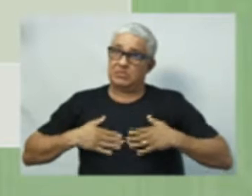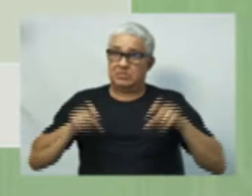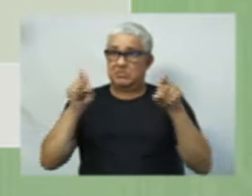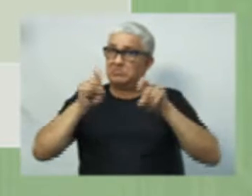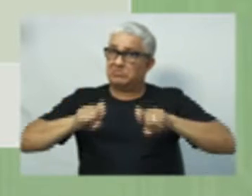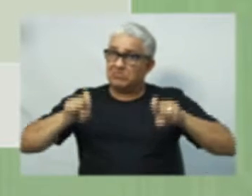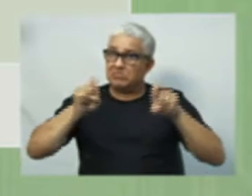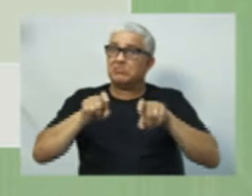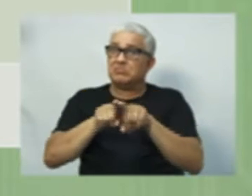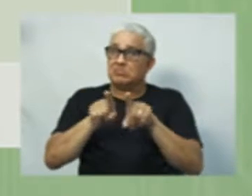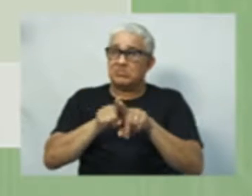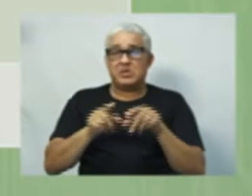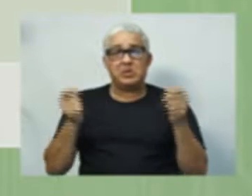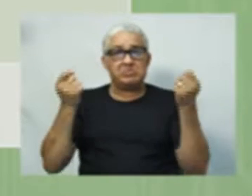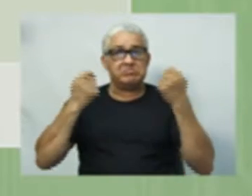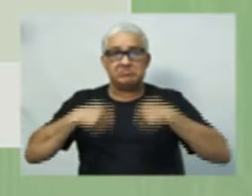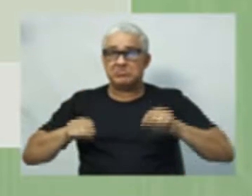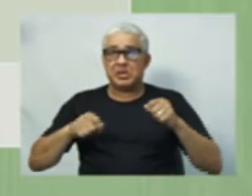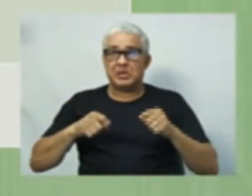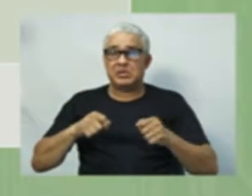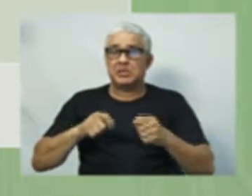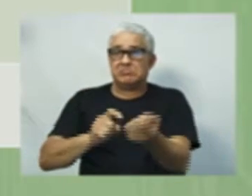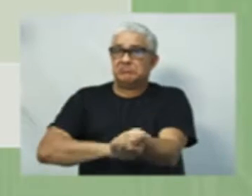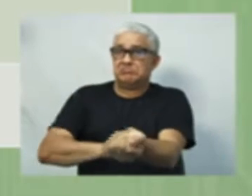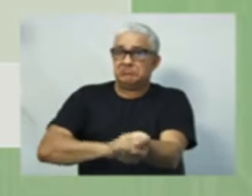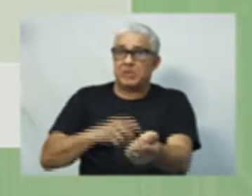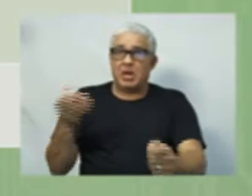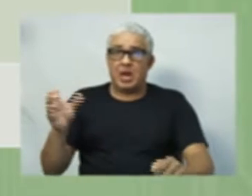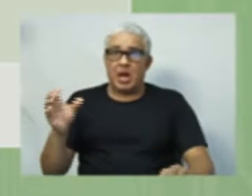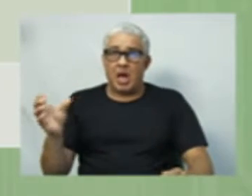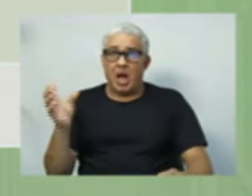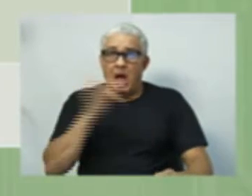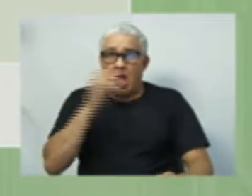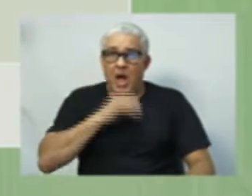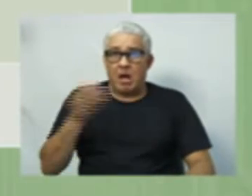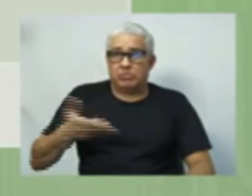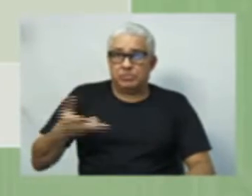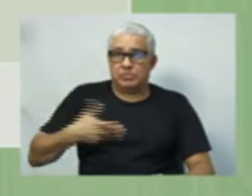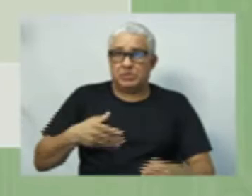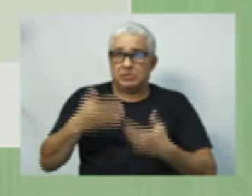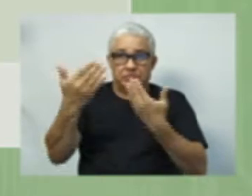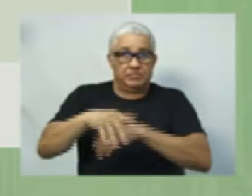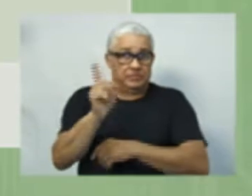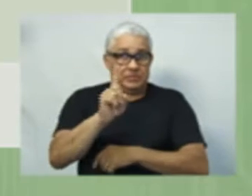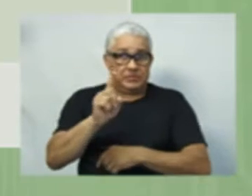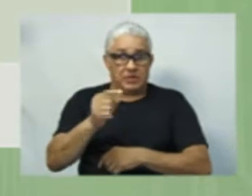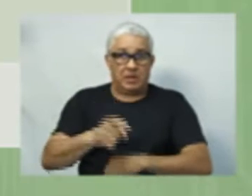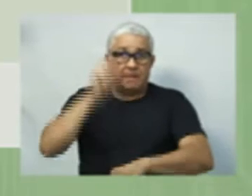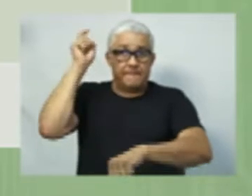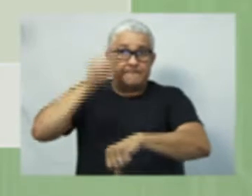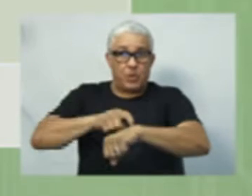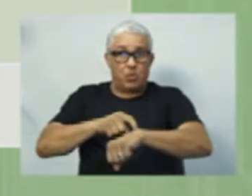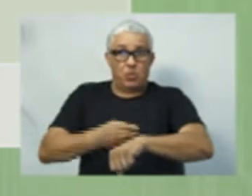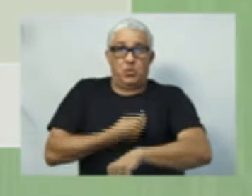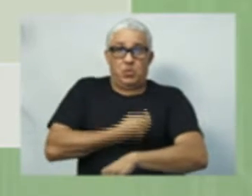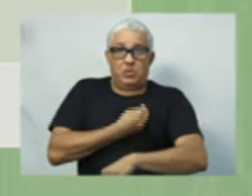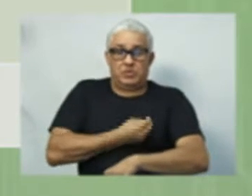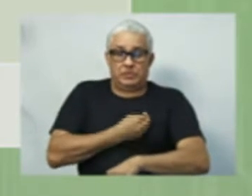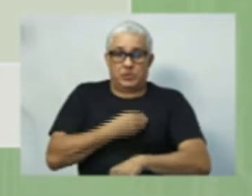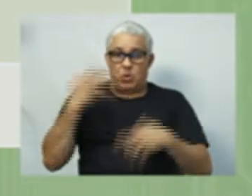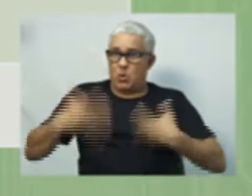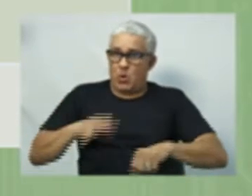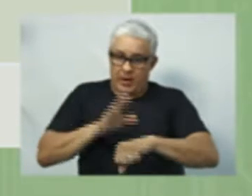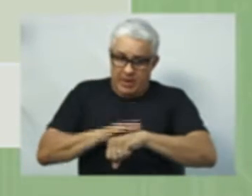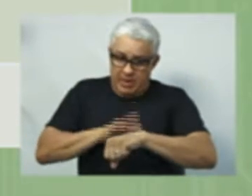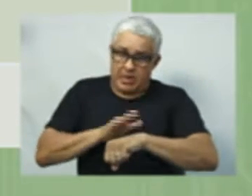computador e sem pressão, diferente da prova. Na prova não, você está ali no local, vendo aquela pressão de